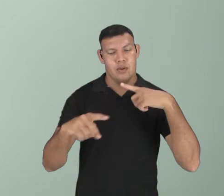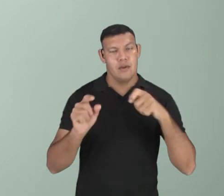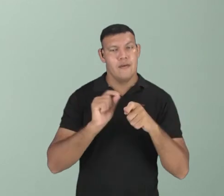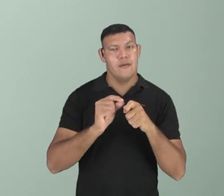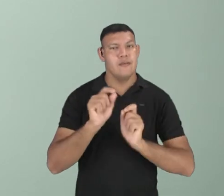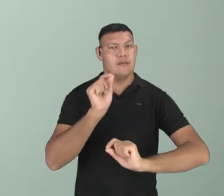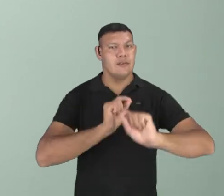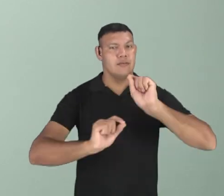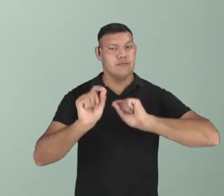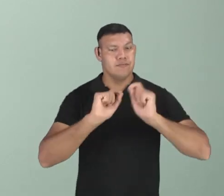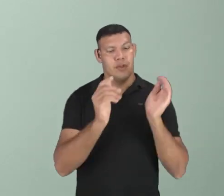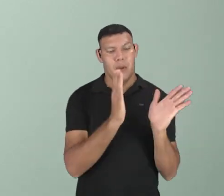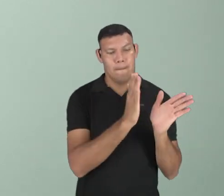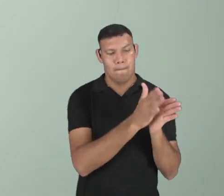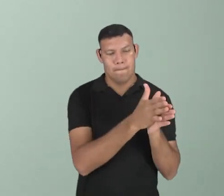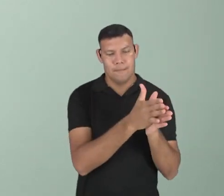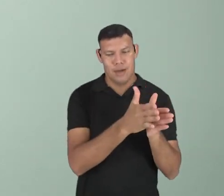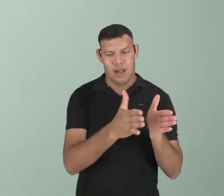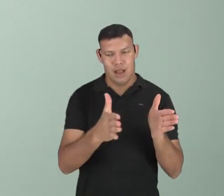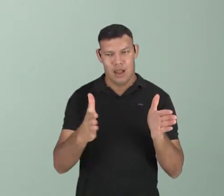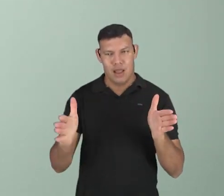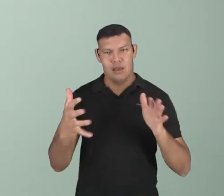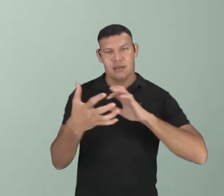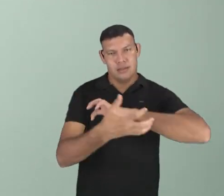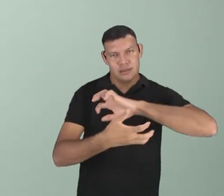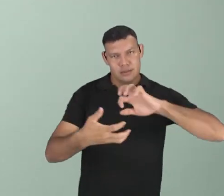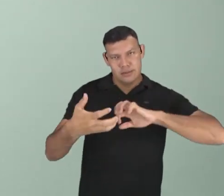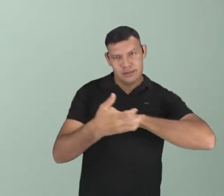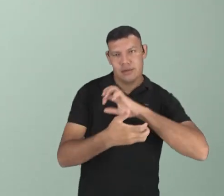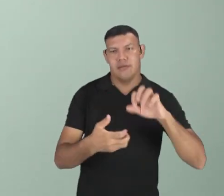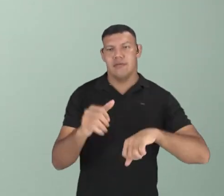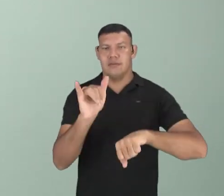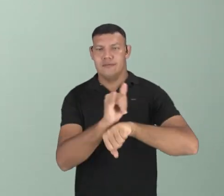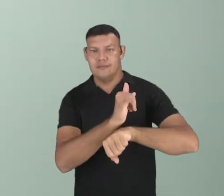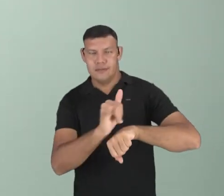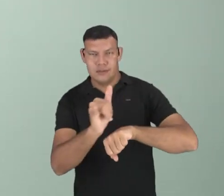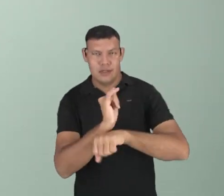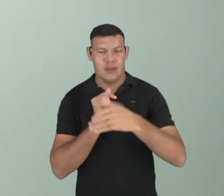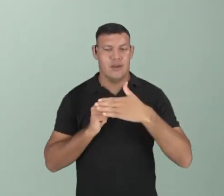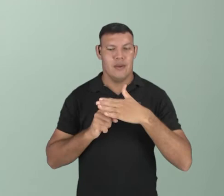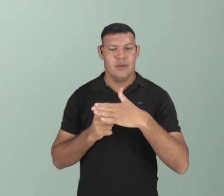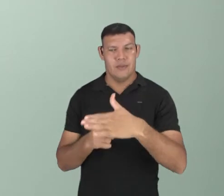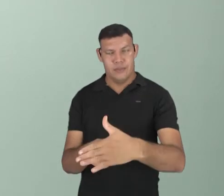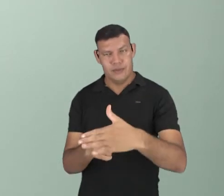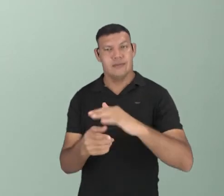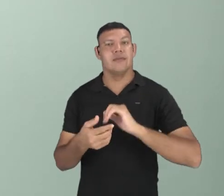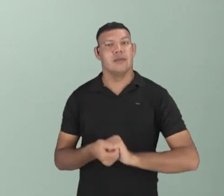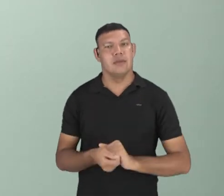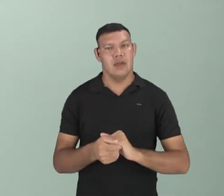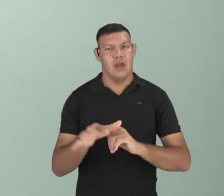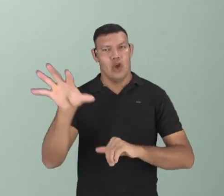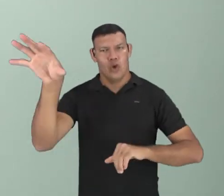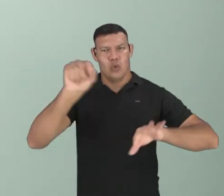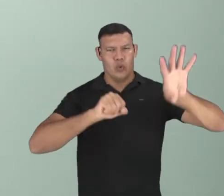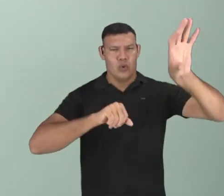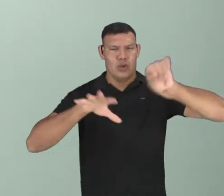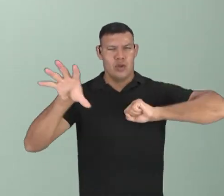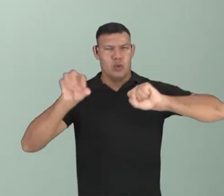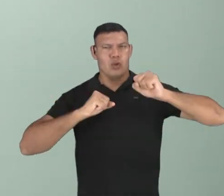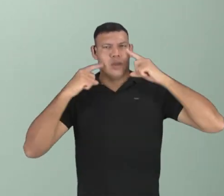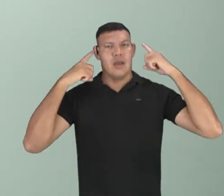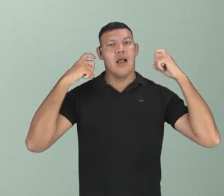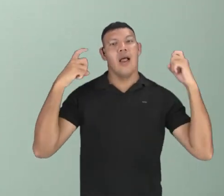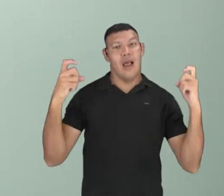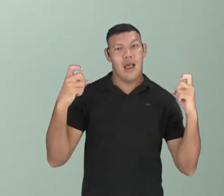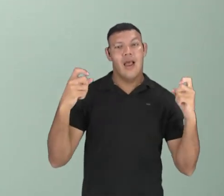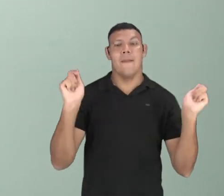nesse processo a partir das revoluções né da técnica da máquina captar esse som e transforma